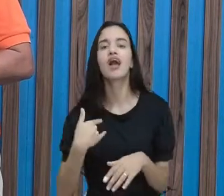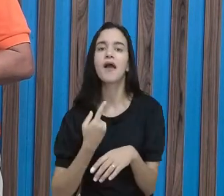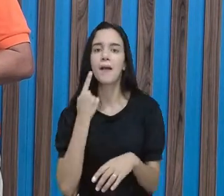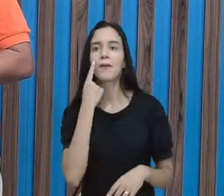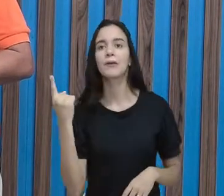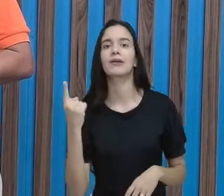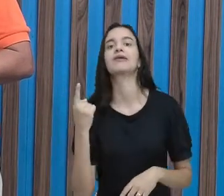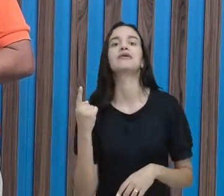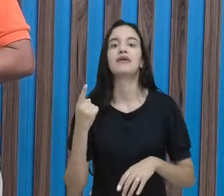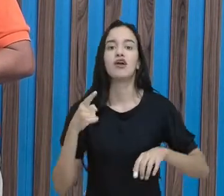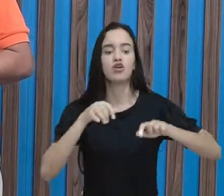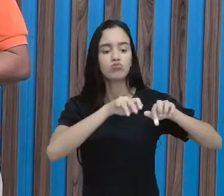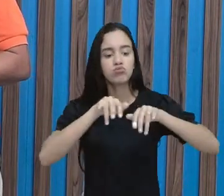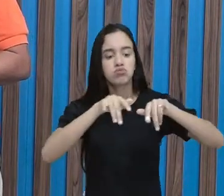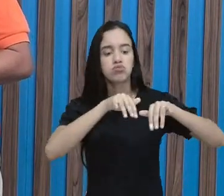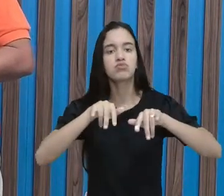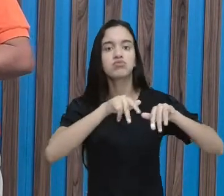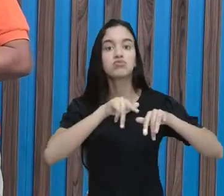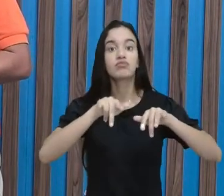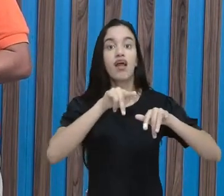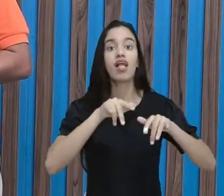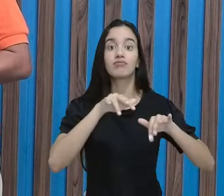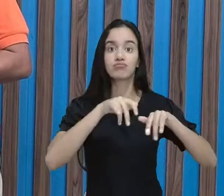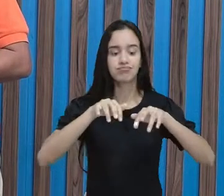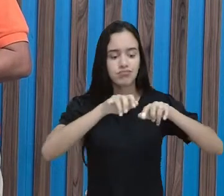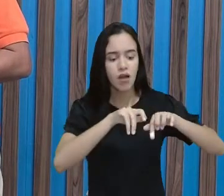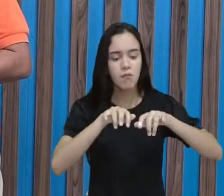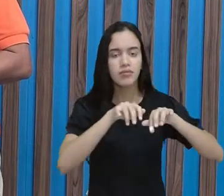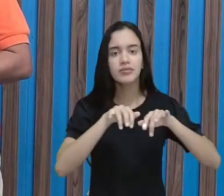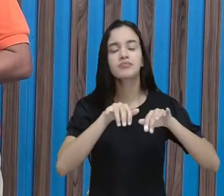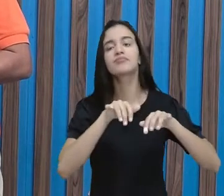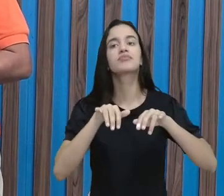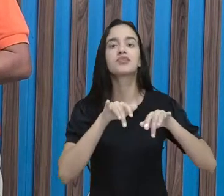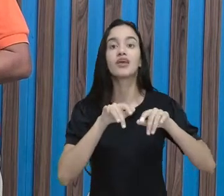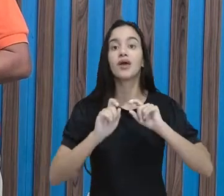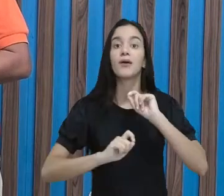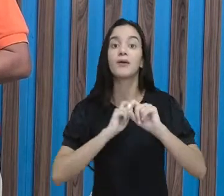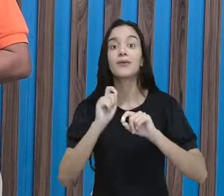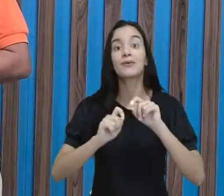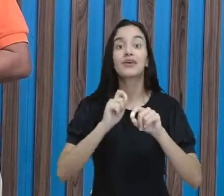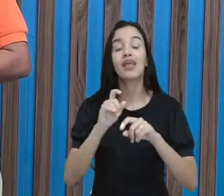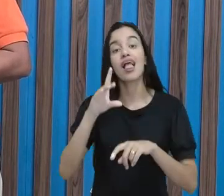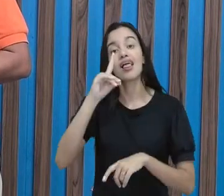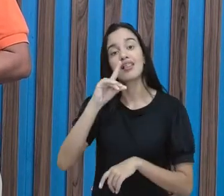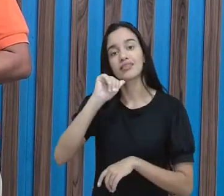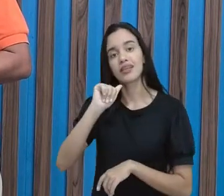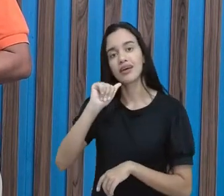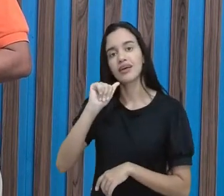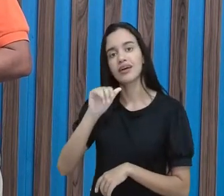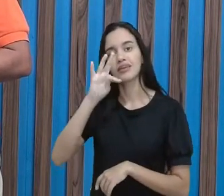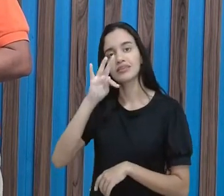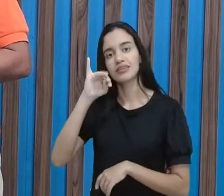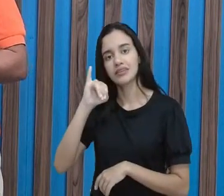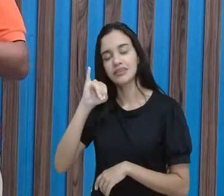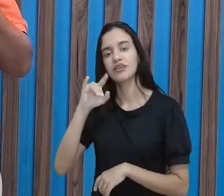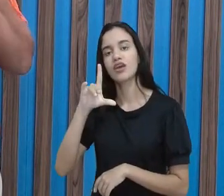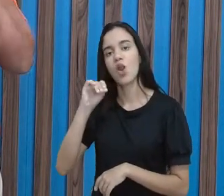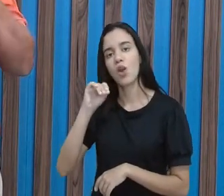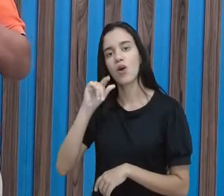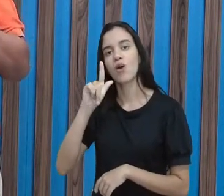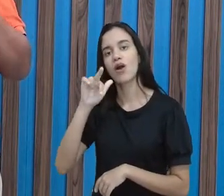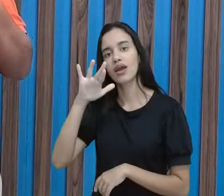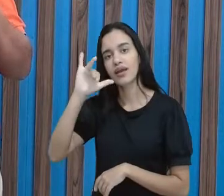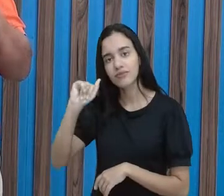é uma máquina de escrever, uma máquina de datilografia. E era